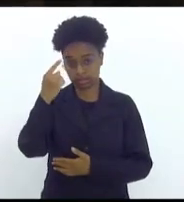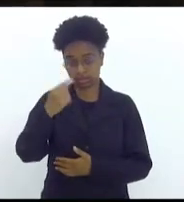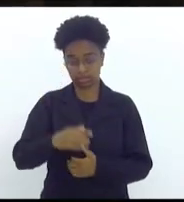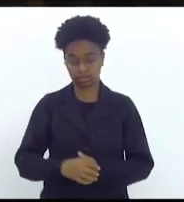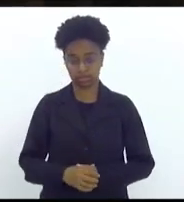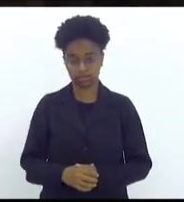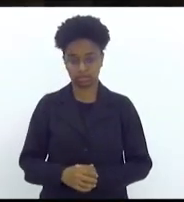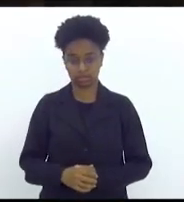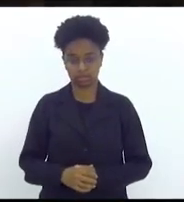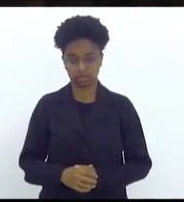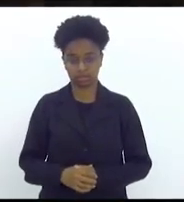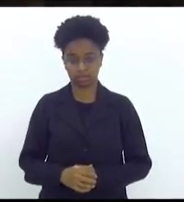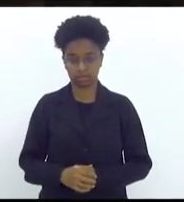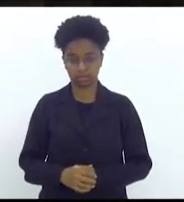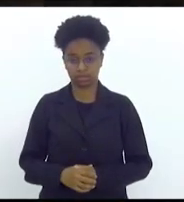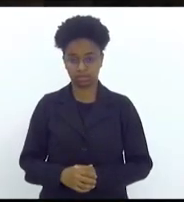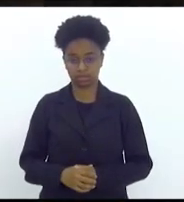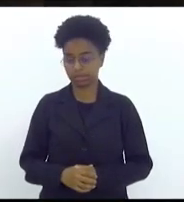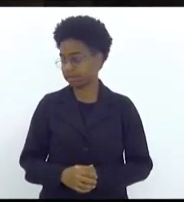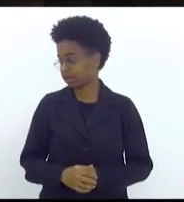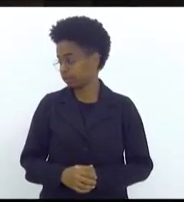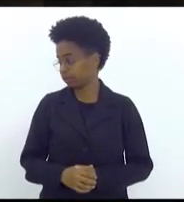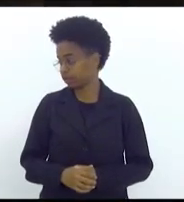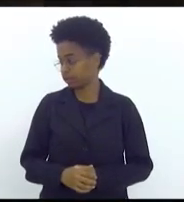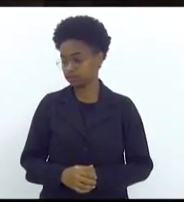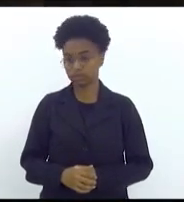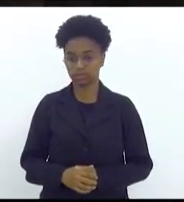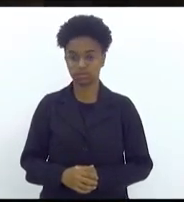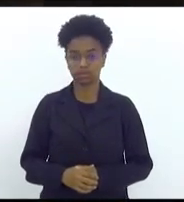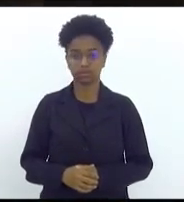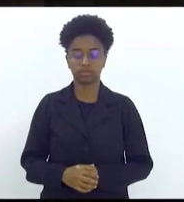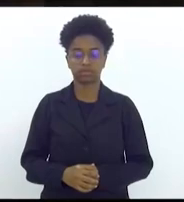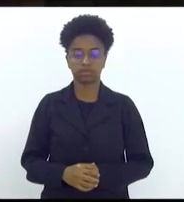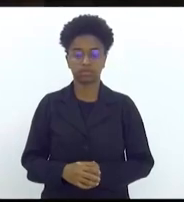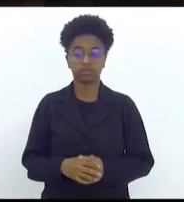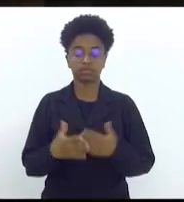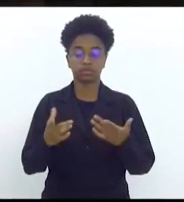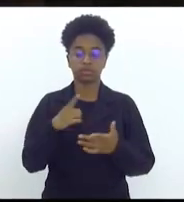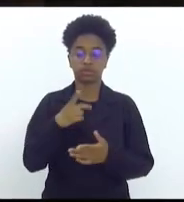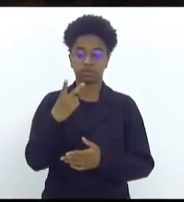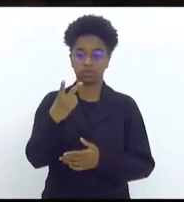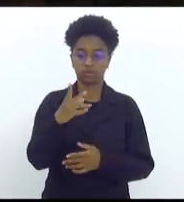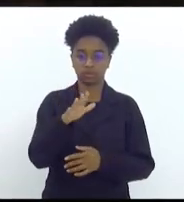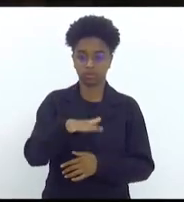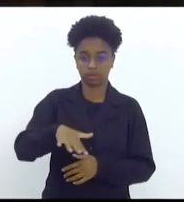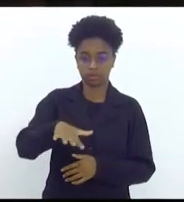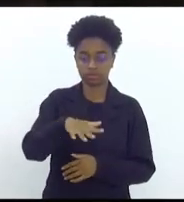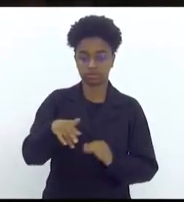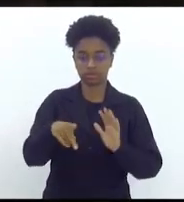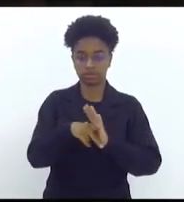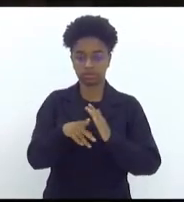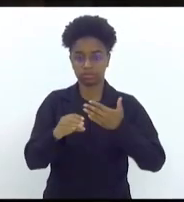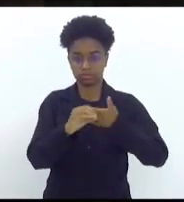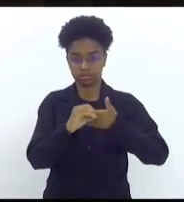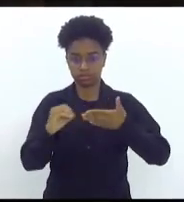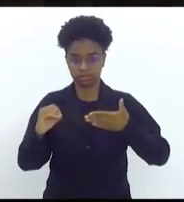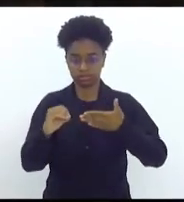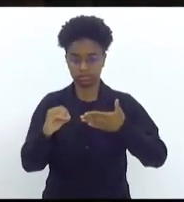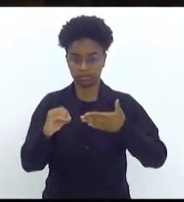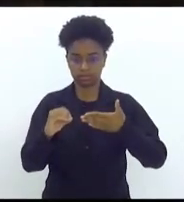forma rápida esse dois grandes eixos que vão para a zona oeste Brasil